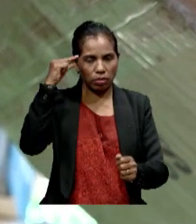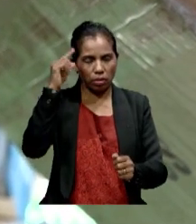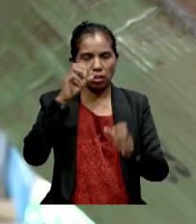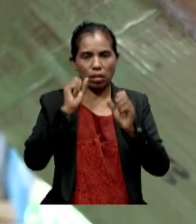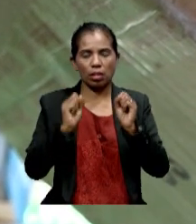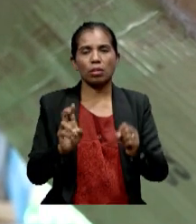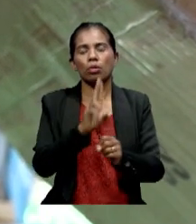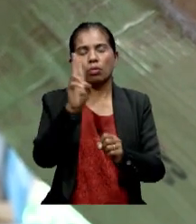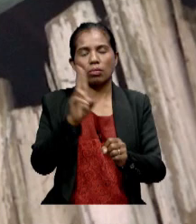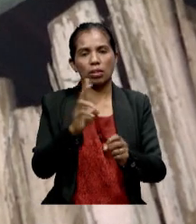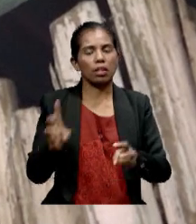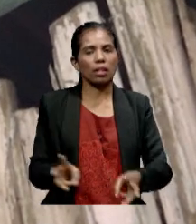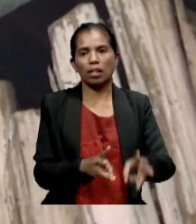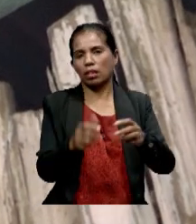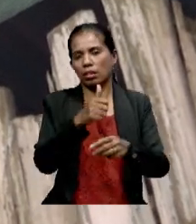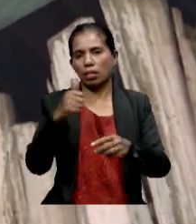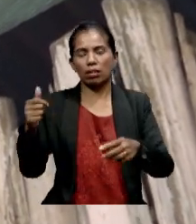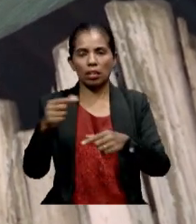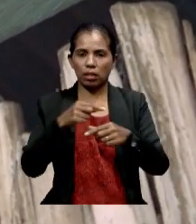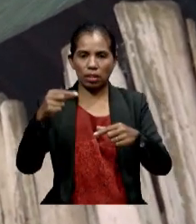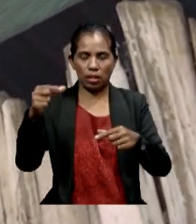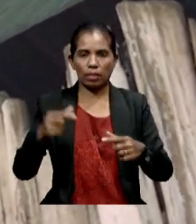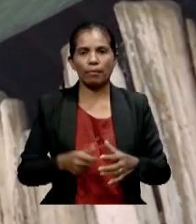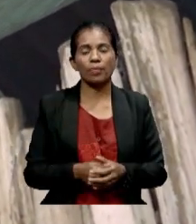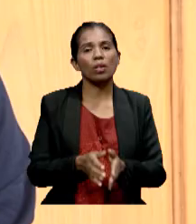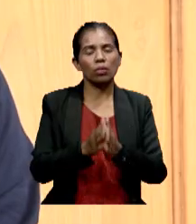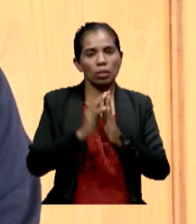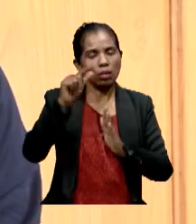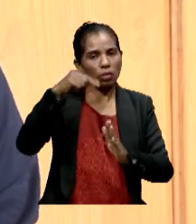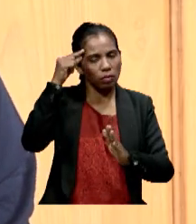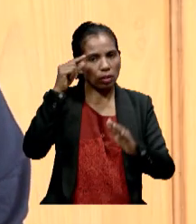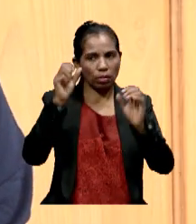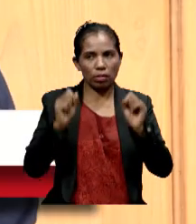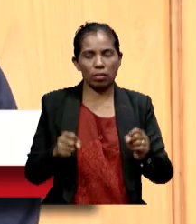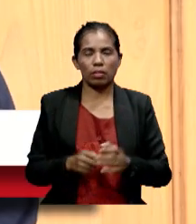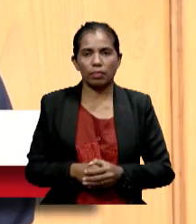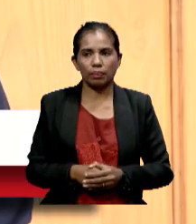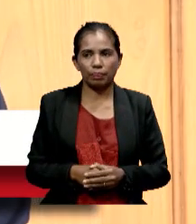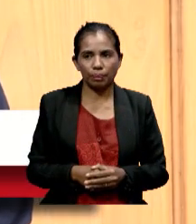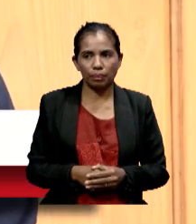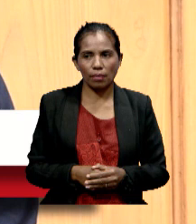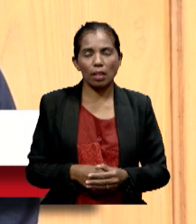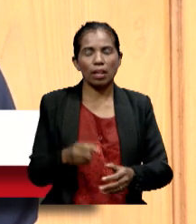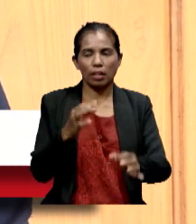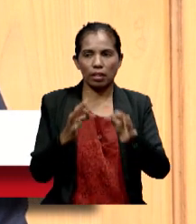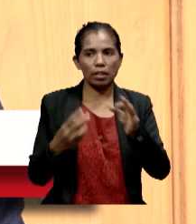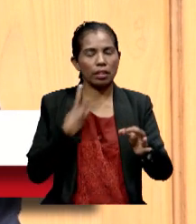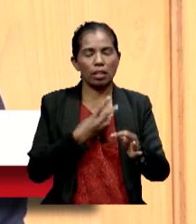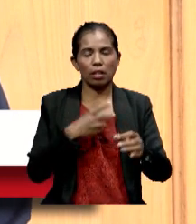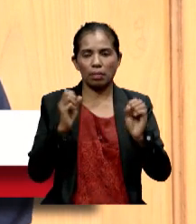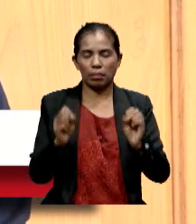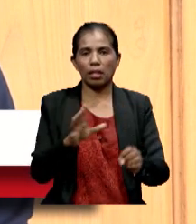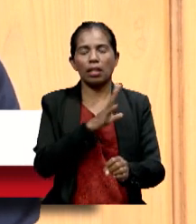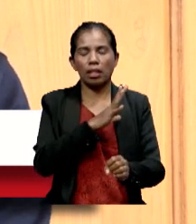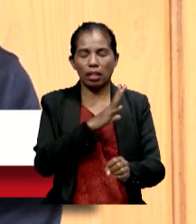tu utiliza dalan Seluk hanesan gás. Custo a tu governo bela buca alternativa, se cari que tela bela dependente ou